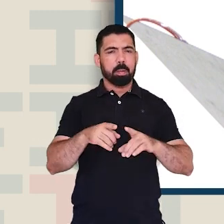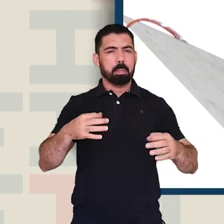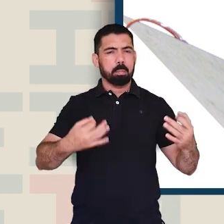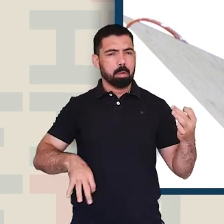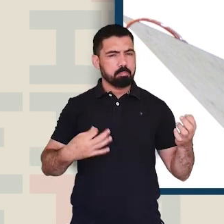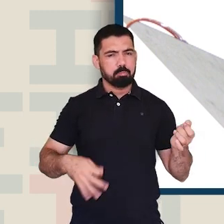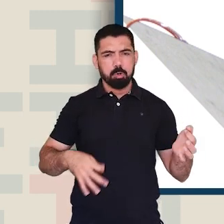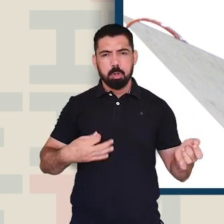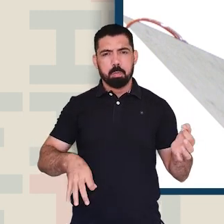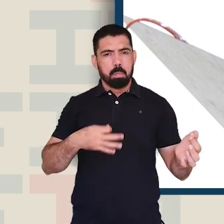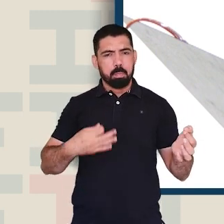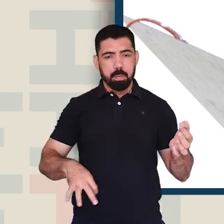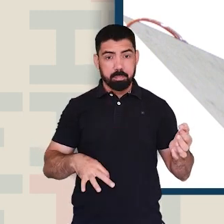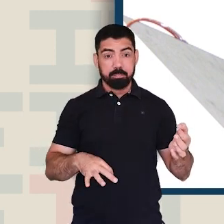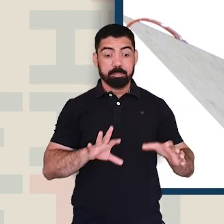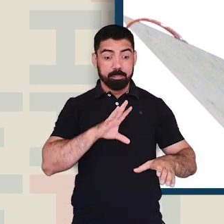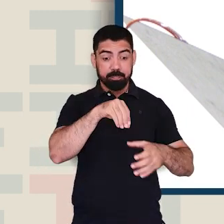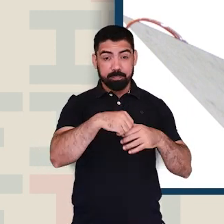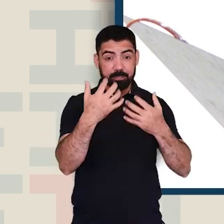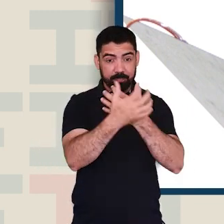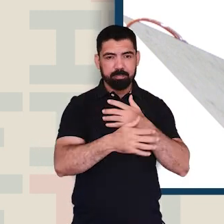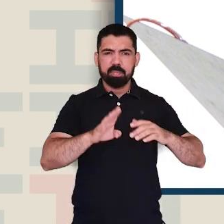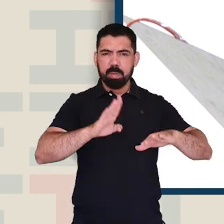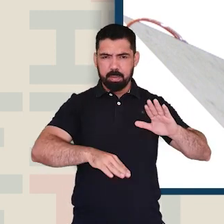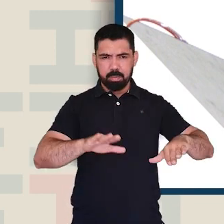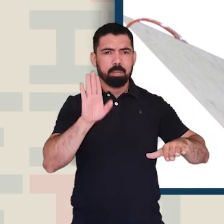percussões muito legais na gravação.